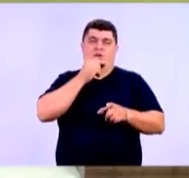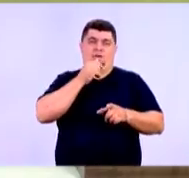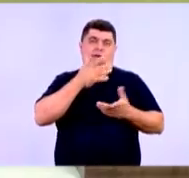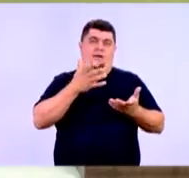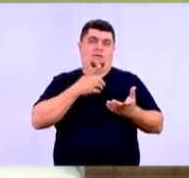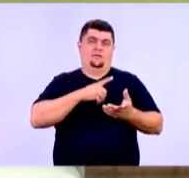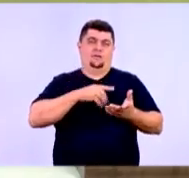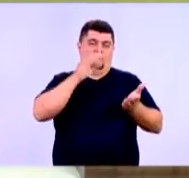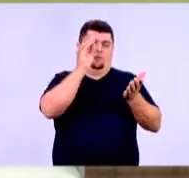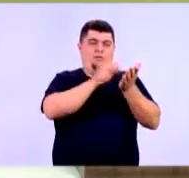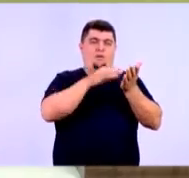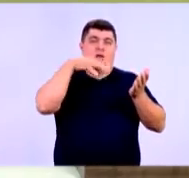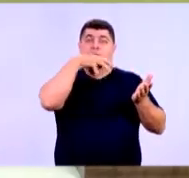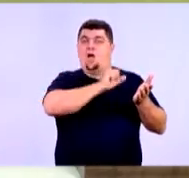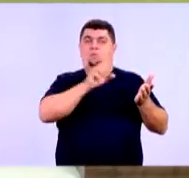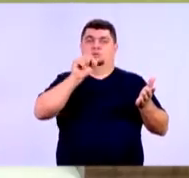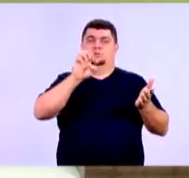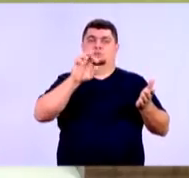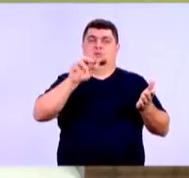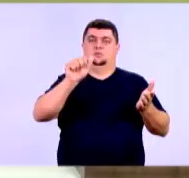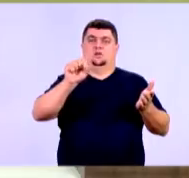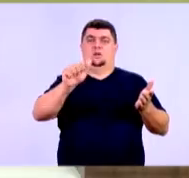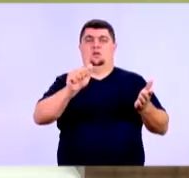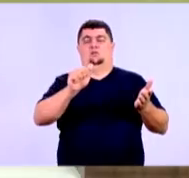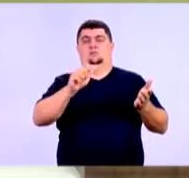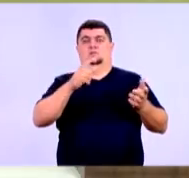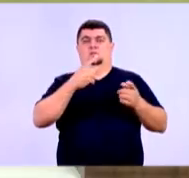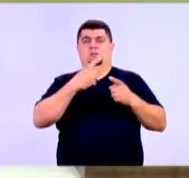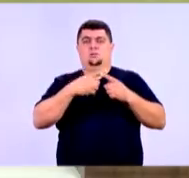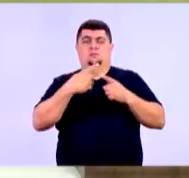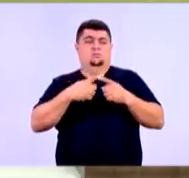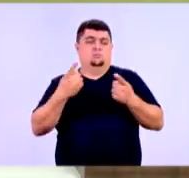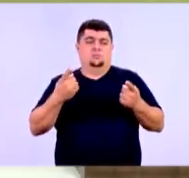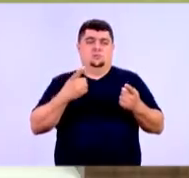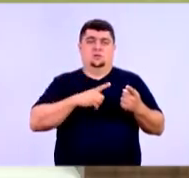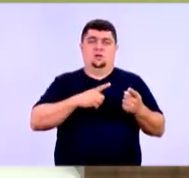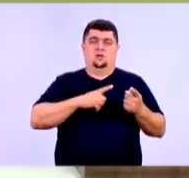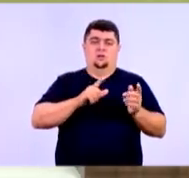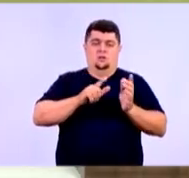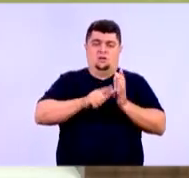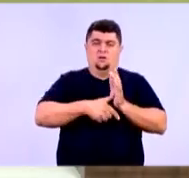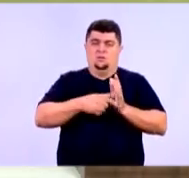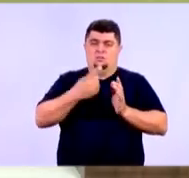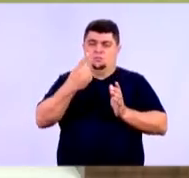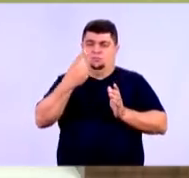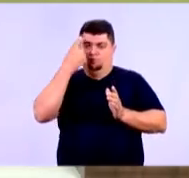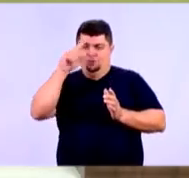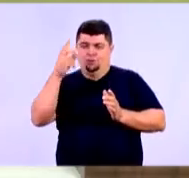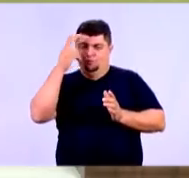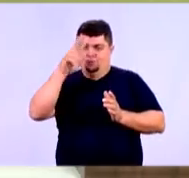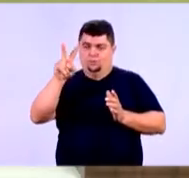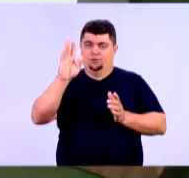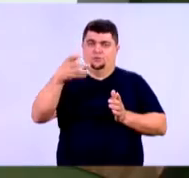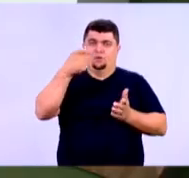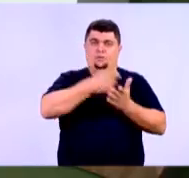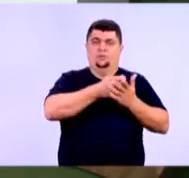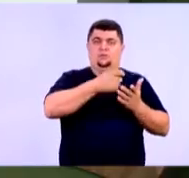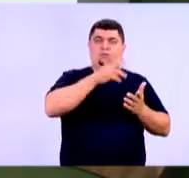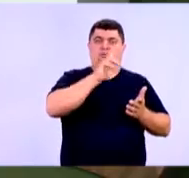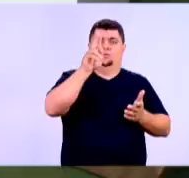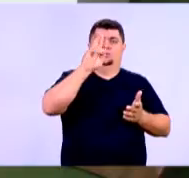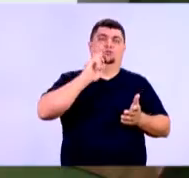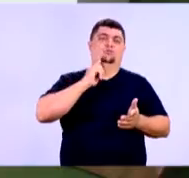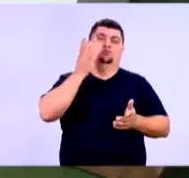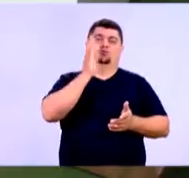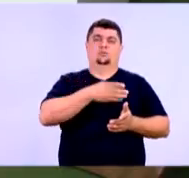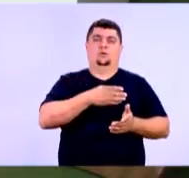das pessoas no Serasa, às vezes normalmente indevidamente, porque você atrasa ali um dia ou dois, quando vai pagar já está no Serasa. Já está no Serasa.